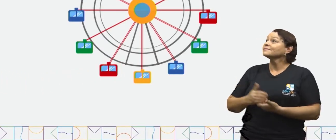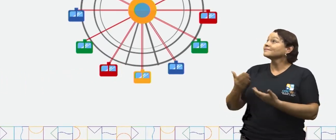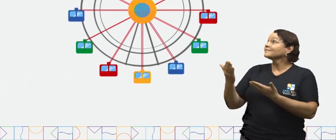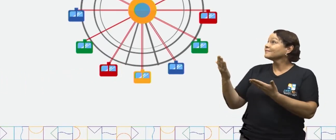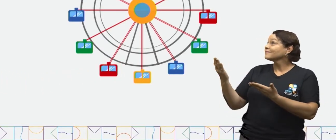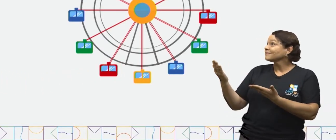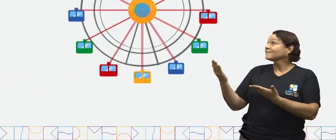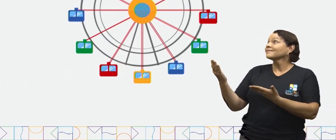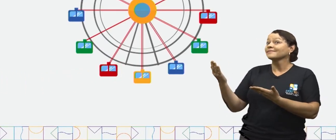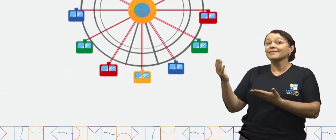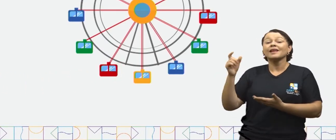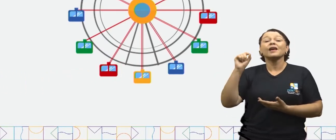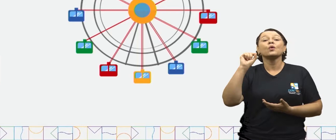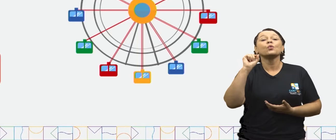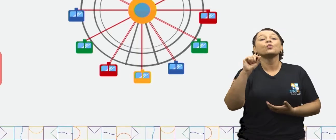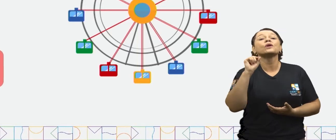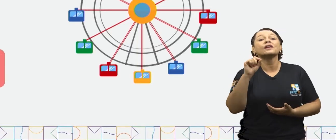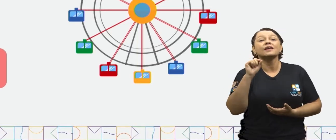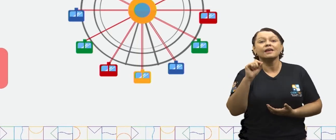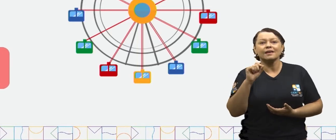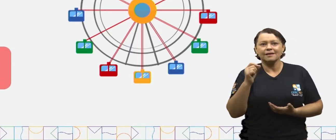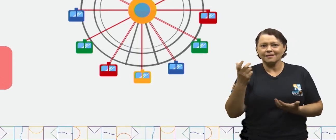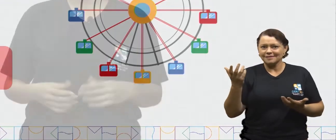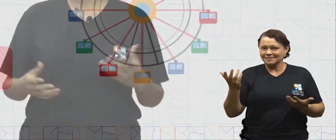A pergunta é: o quê?